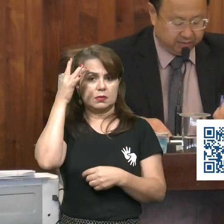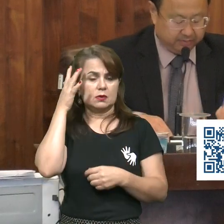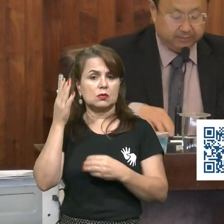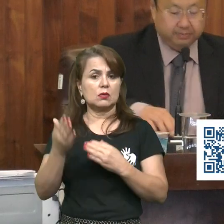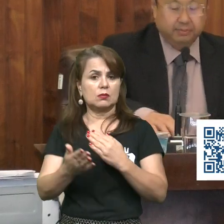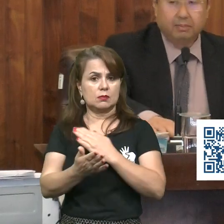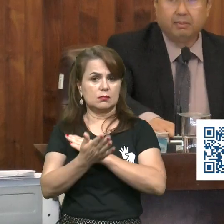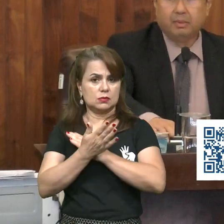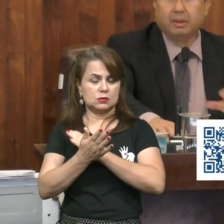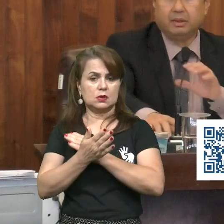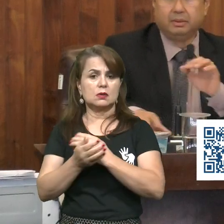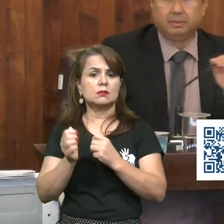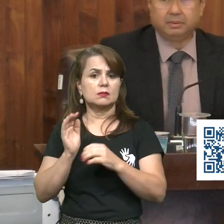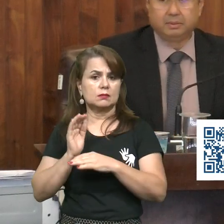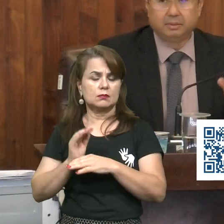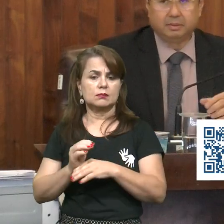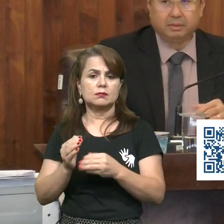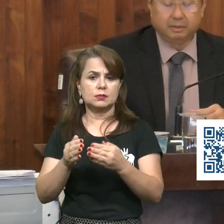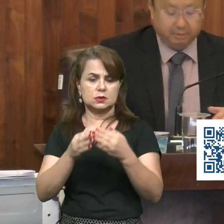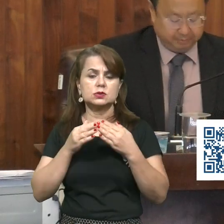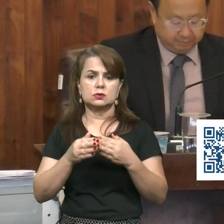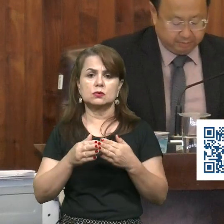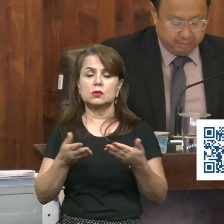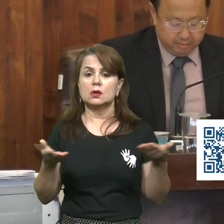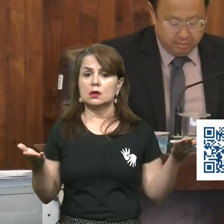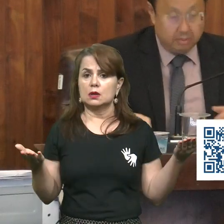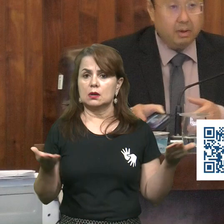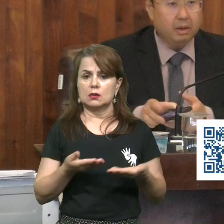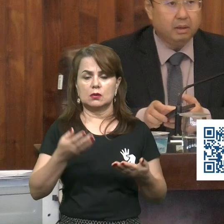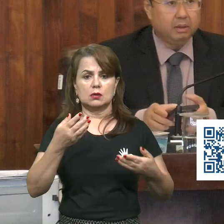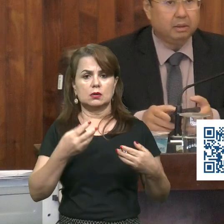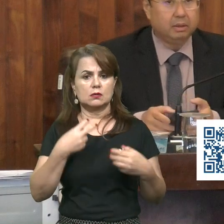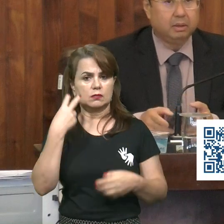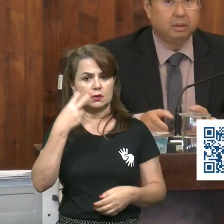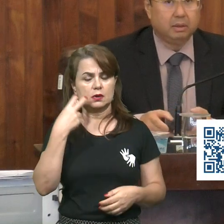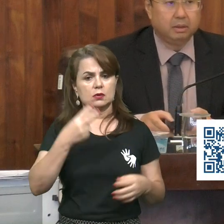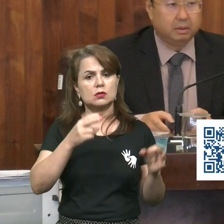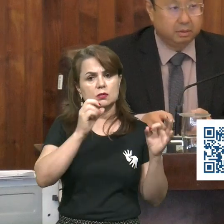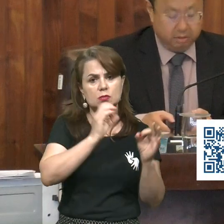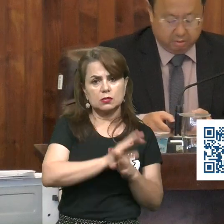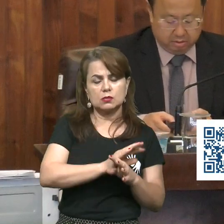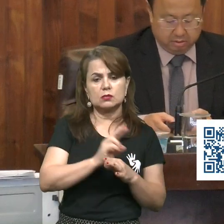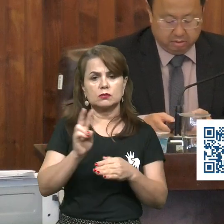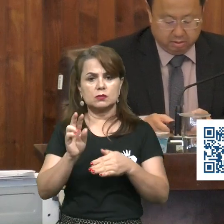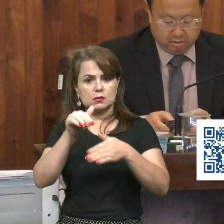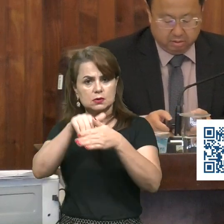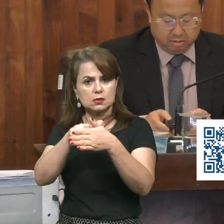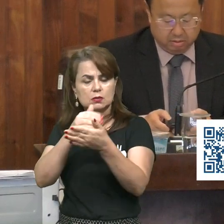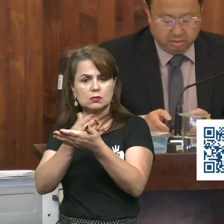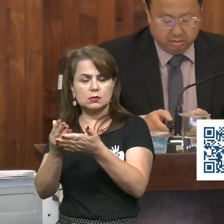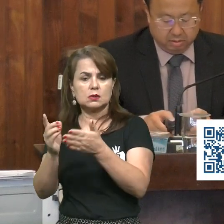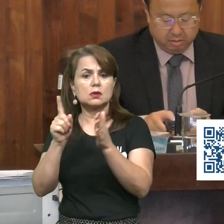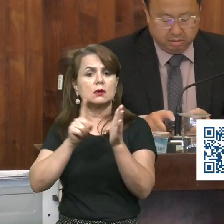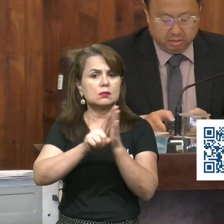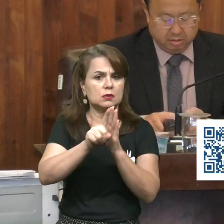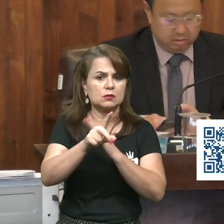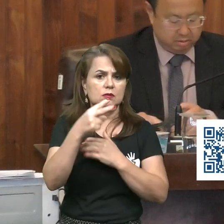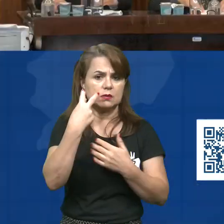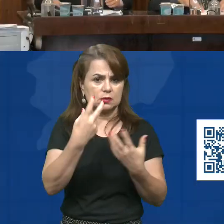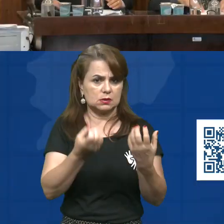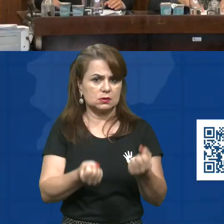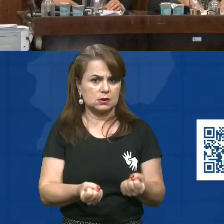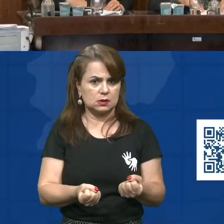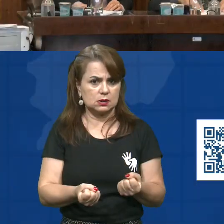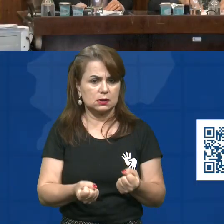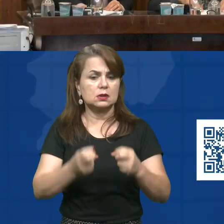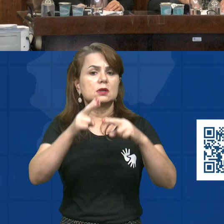preventiva. Em discussão o requerimento, não havendo vereadores inscritos, está em discussão, está em votação. Os vereadores que estão favoráveis, permaneçam como